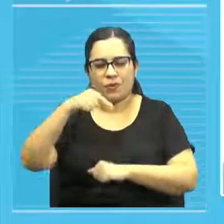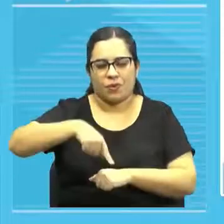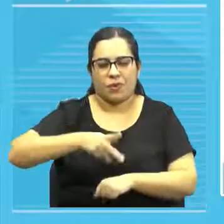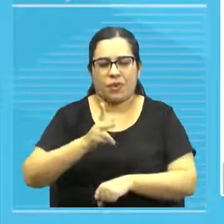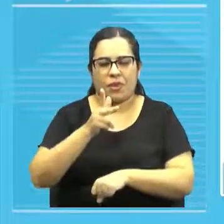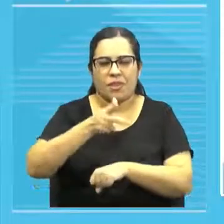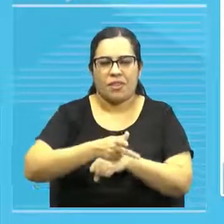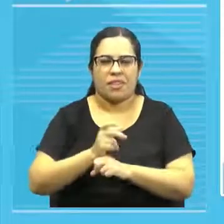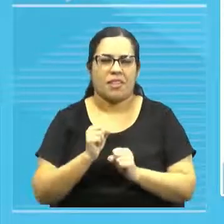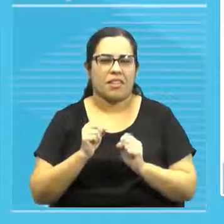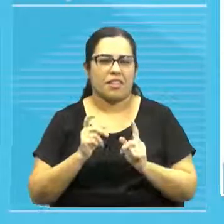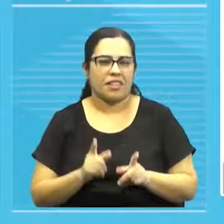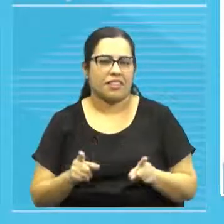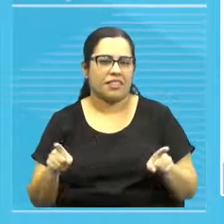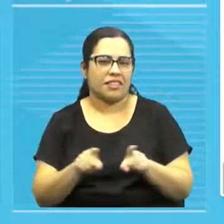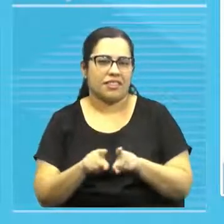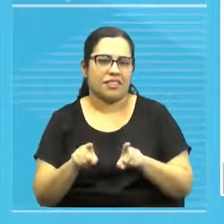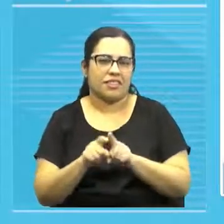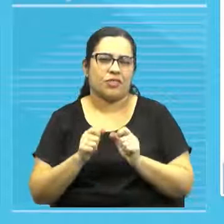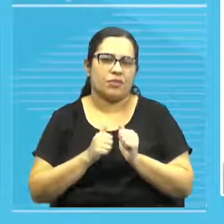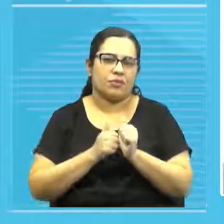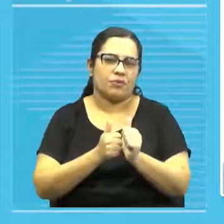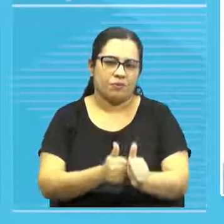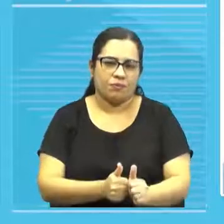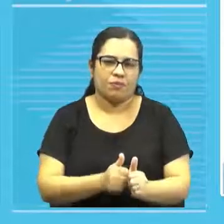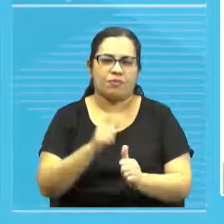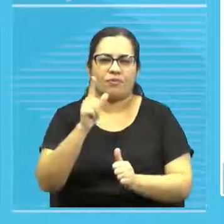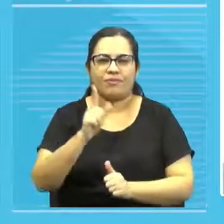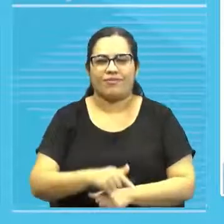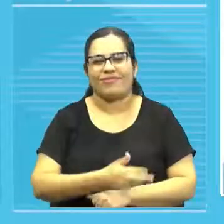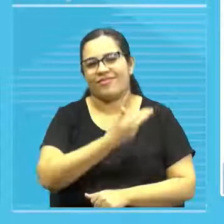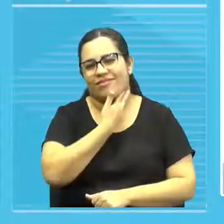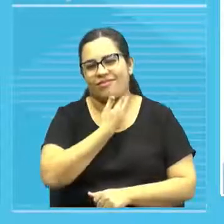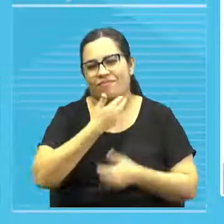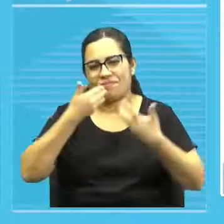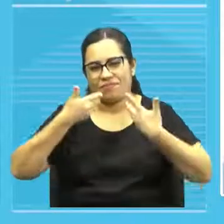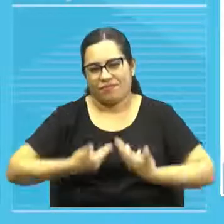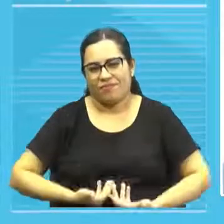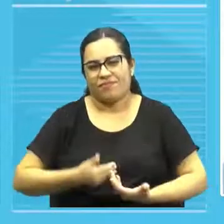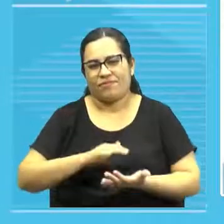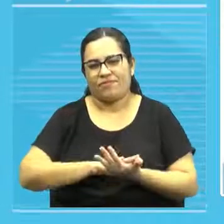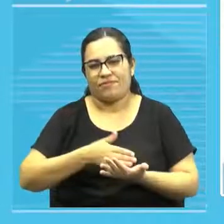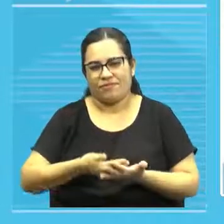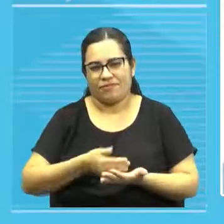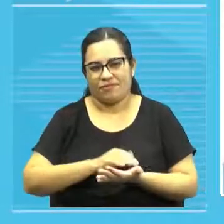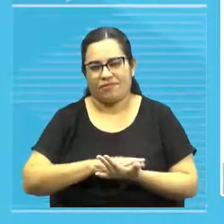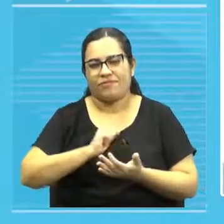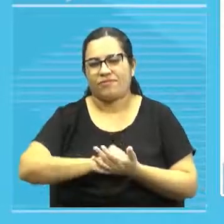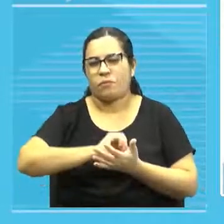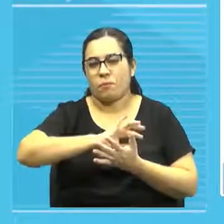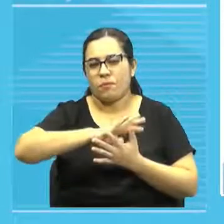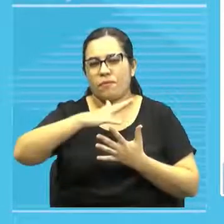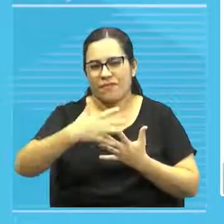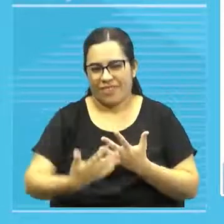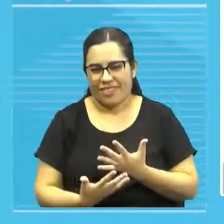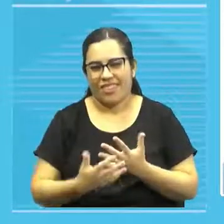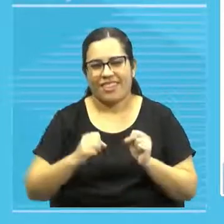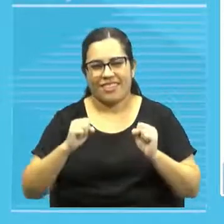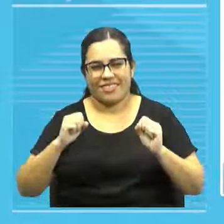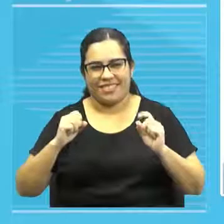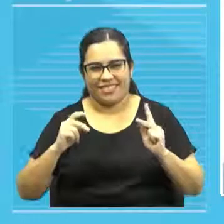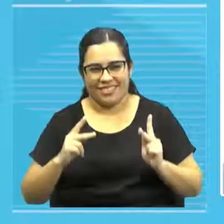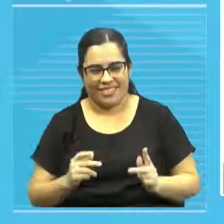no estúdio Estou sendo acompanhada aqui também pela Rosinha aqui como intérprete de